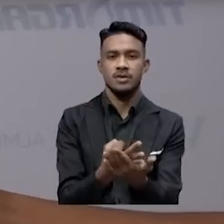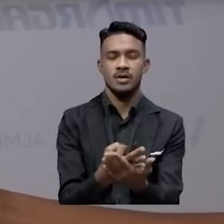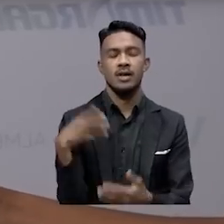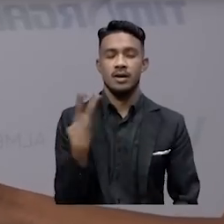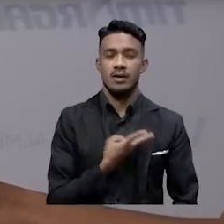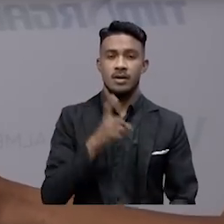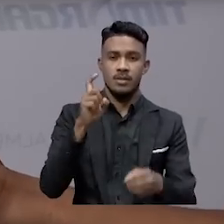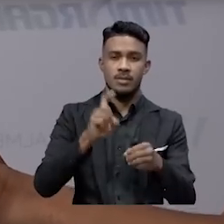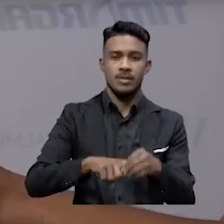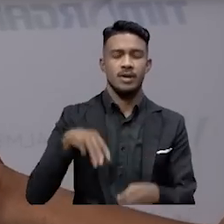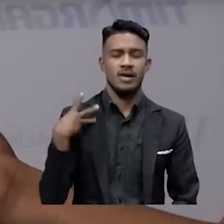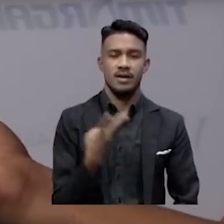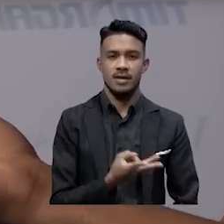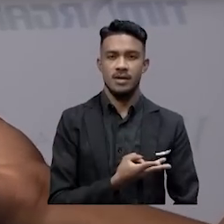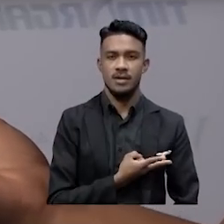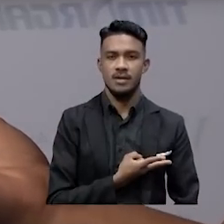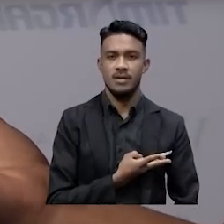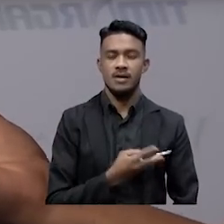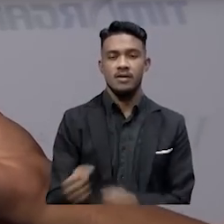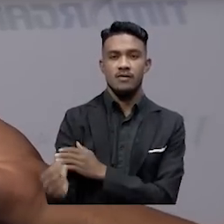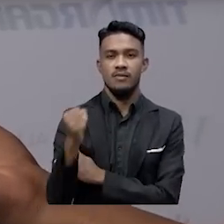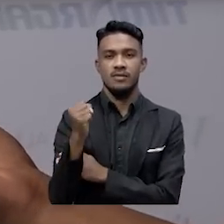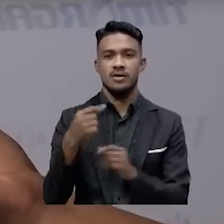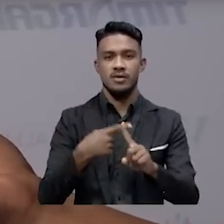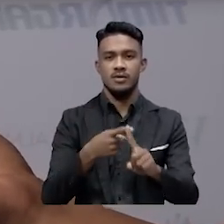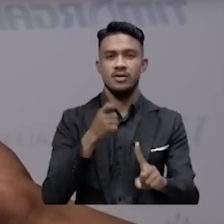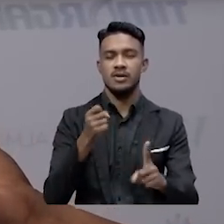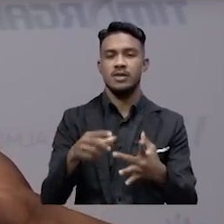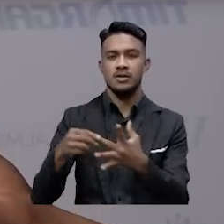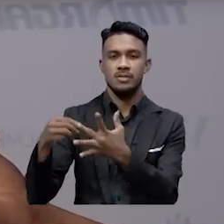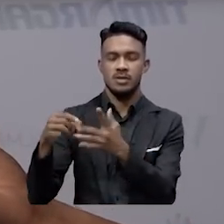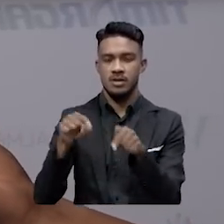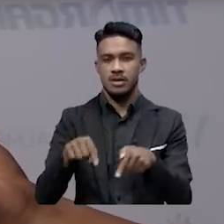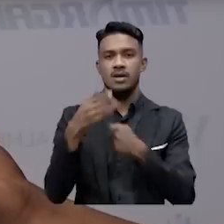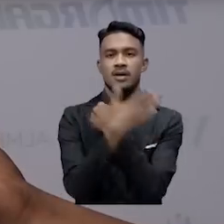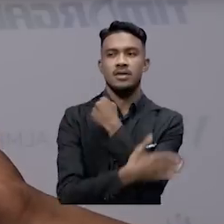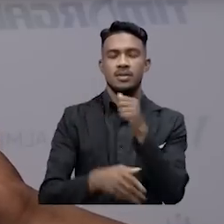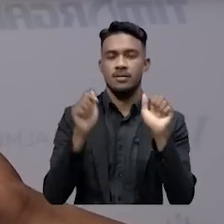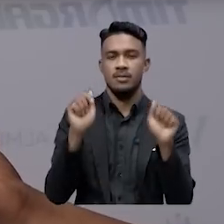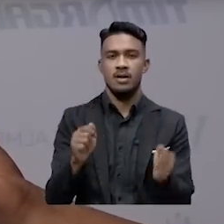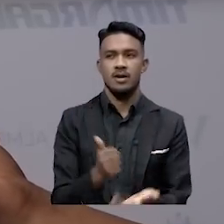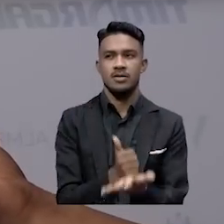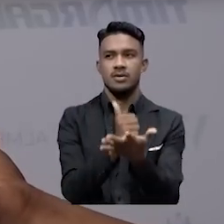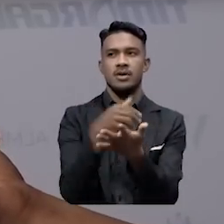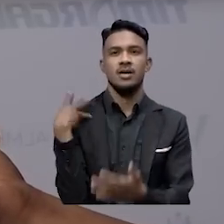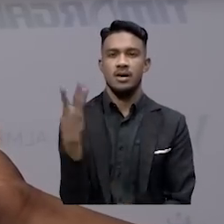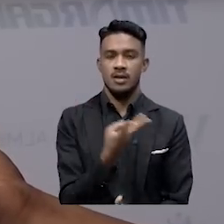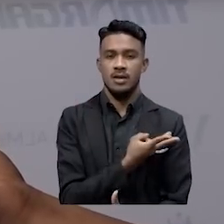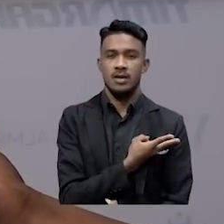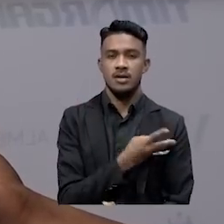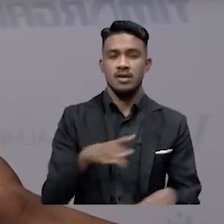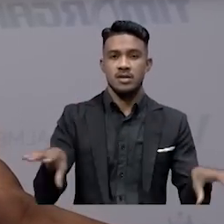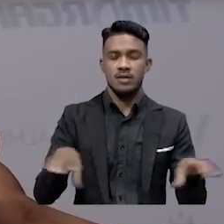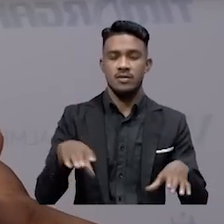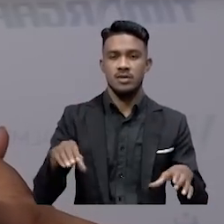kitania a fonte da receita única ia país atu bele sustenta itania construção estado ita